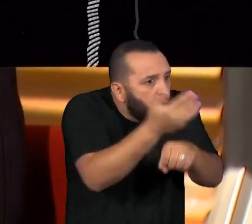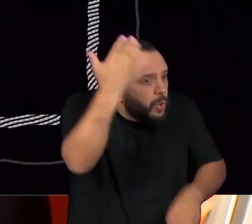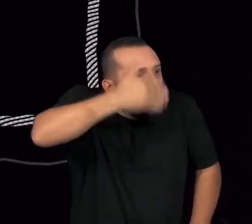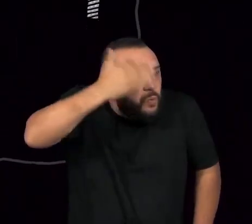com as coisas